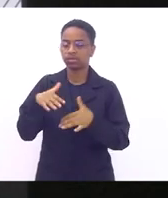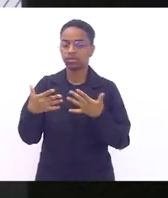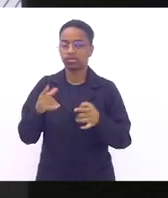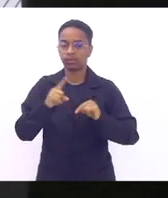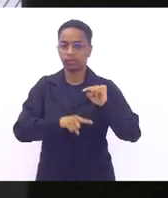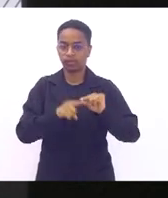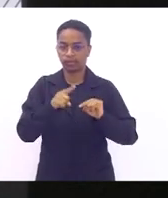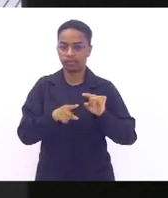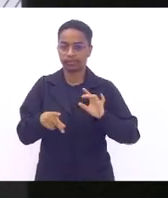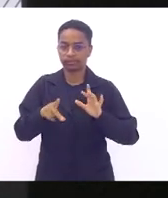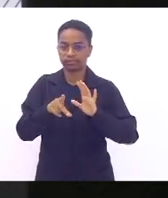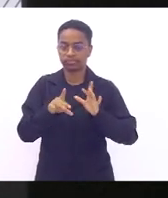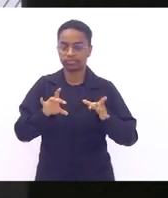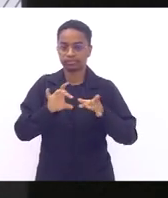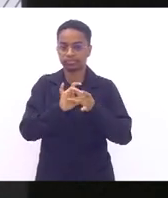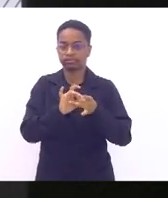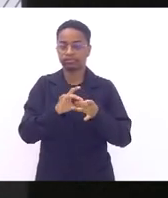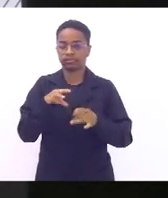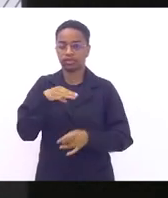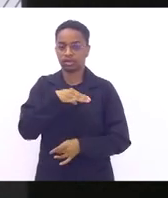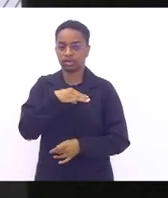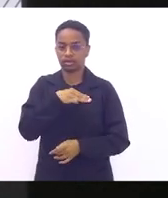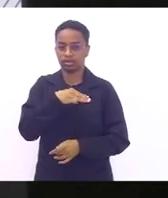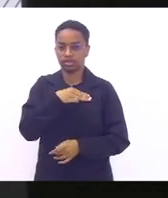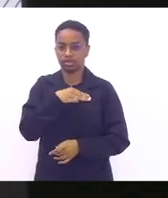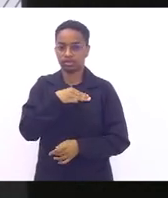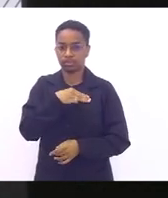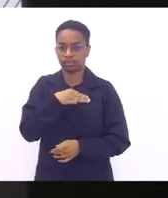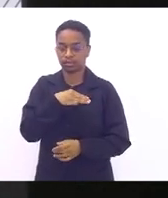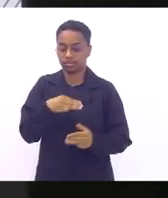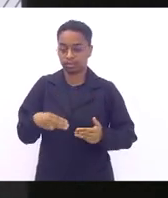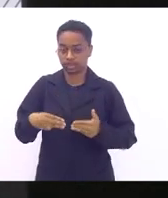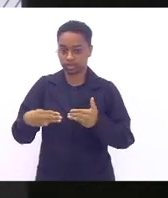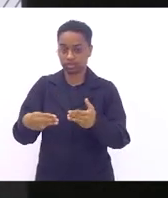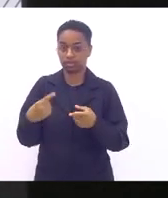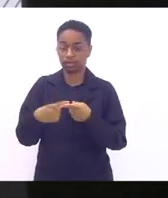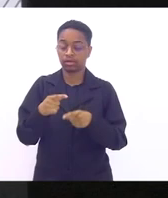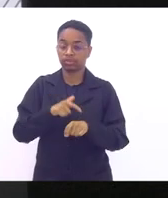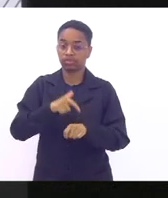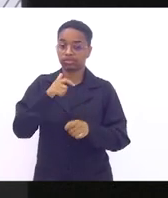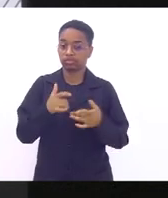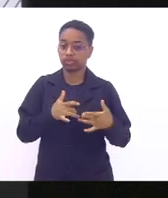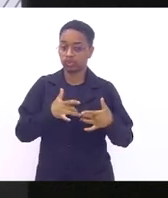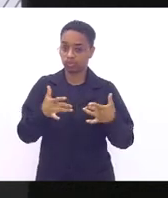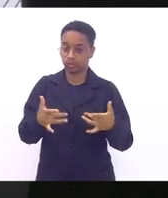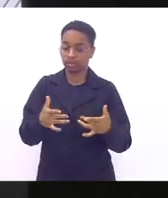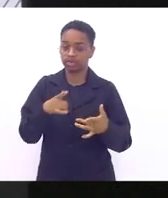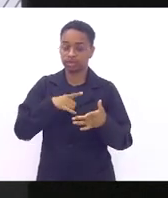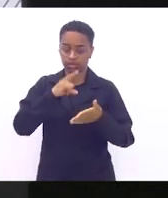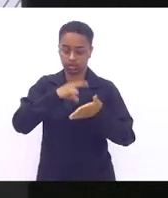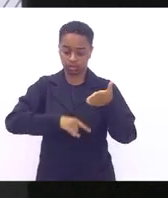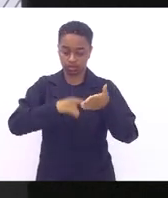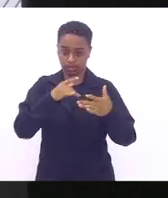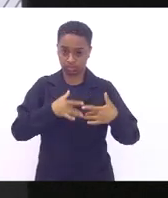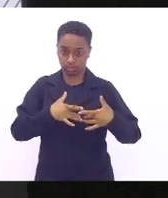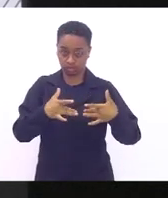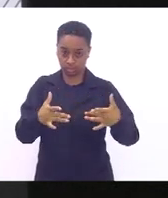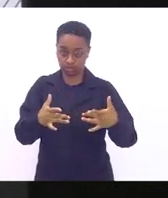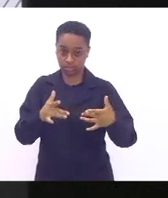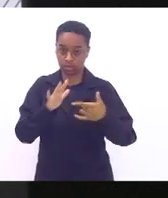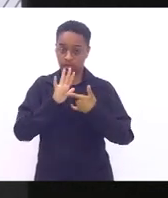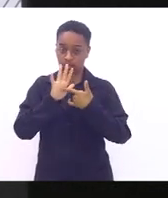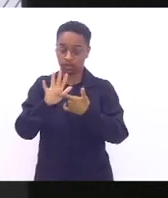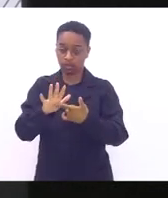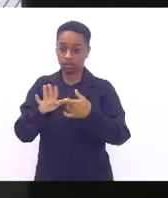todas que o Ministério doou. E, pessoal, quando o Ministério doou, né, no termo de doação, talvez alguns saibam,